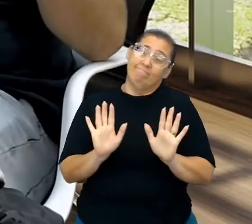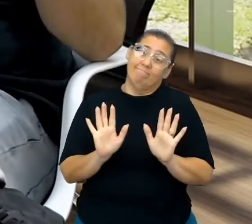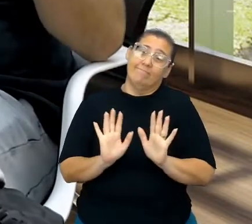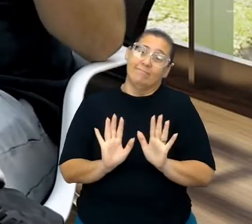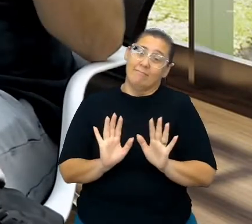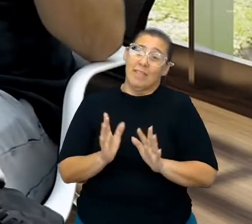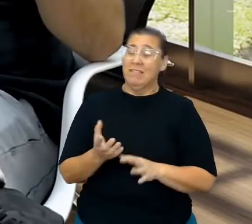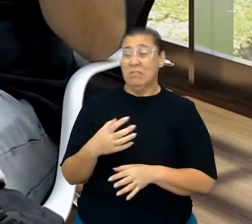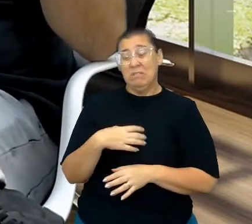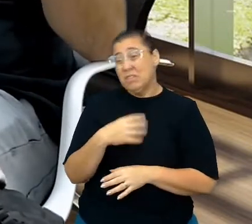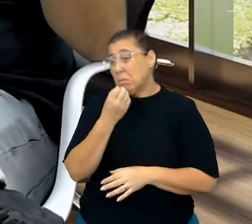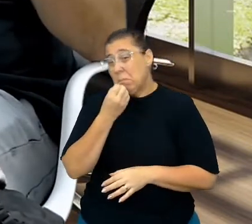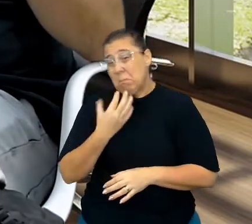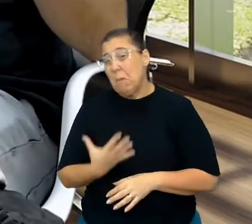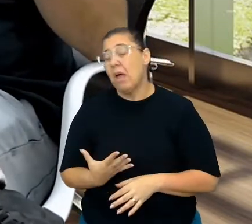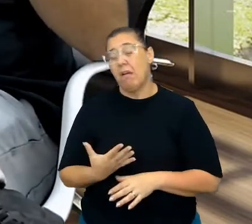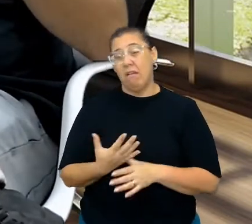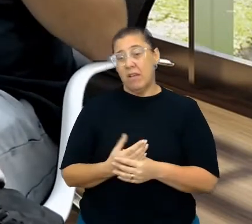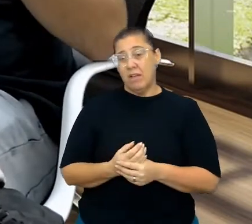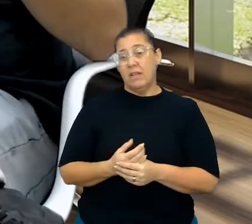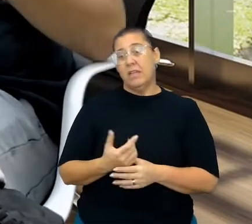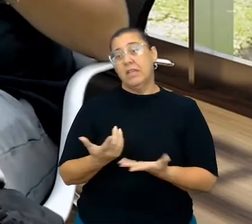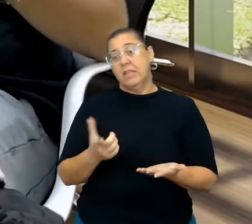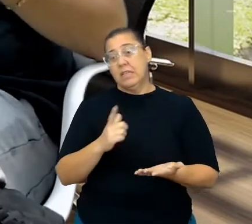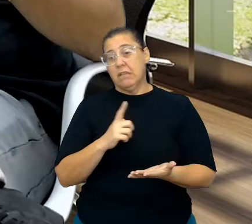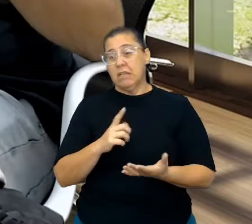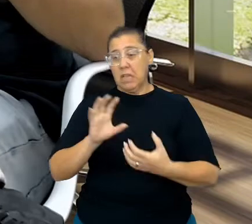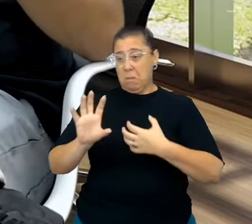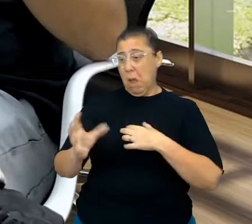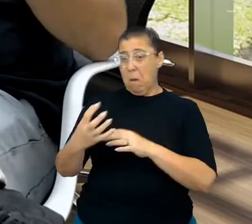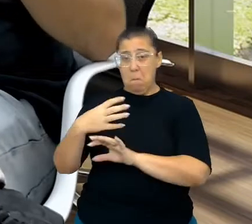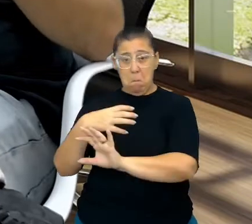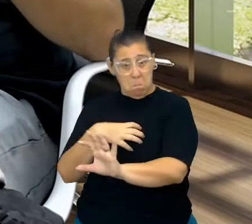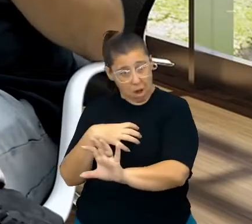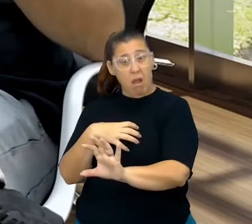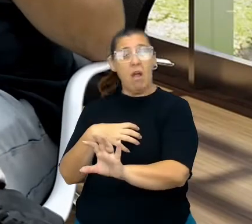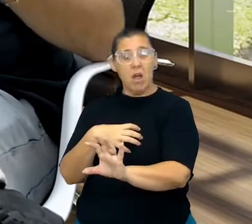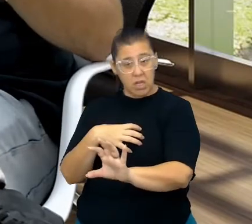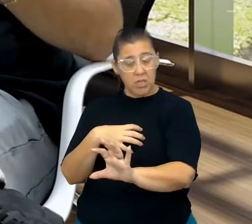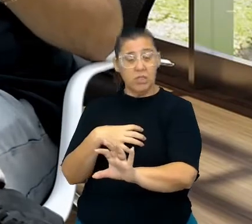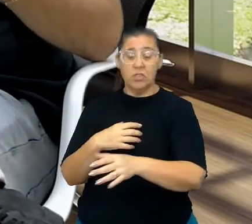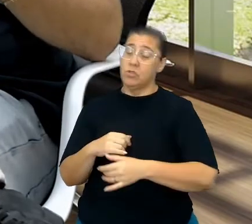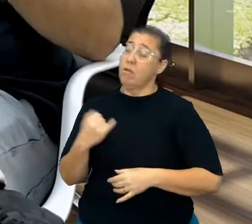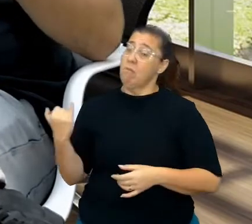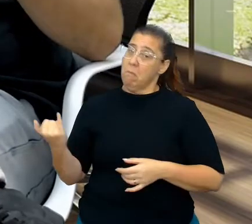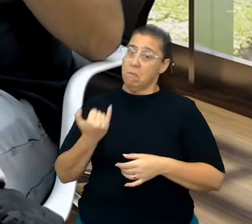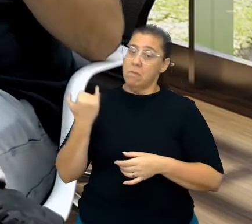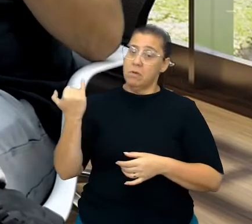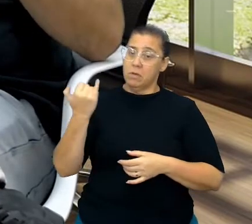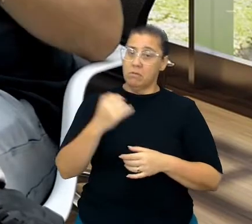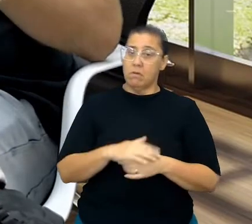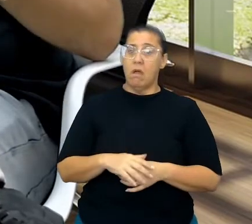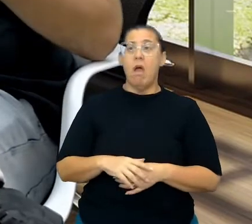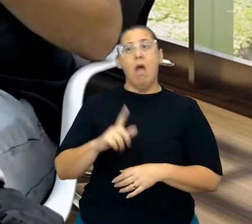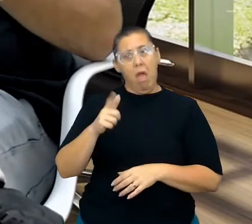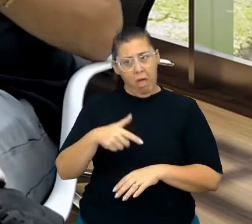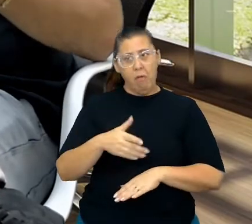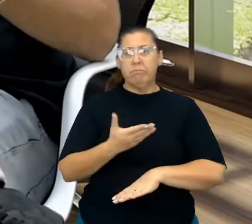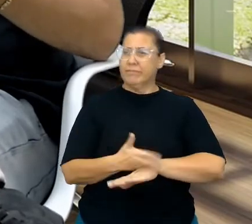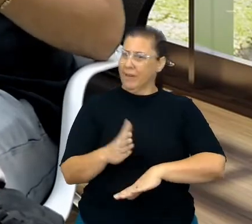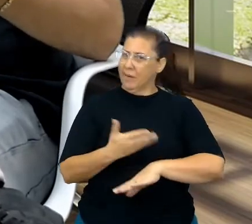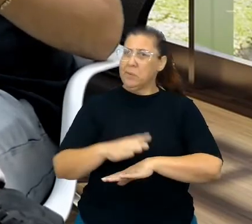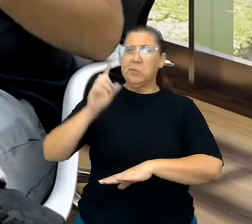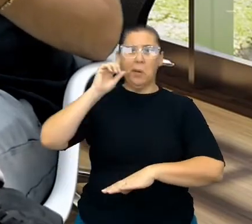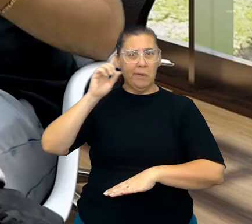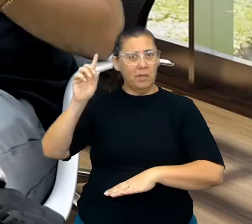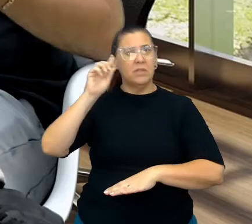se sente bem, né? A gente tem que sempre trabalhar a questão da empatia, que a gente sempre fala aqui nas aulas de projeto de vida. É um exercício, gente, diário. Todo dia a